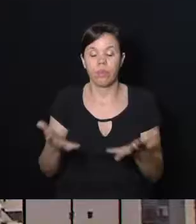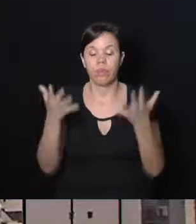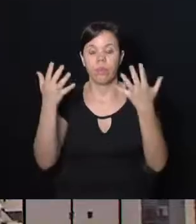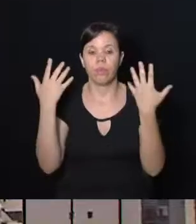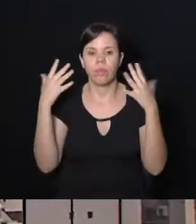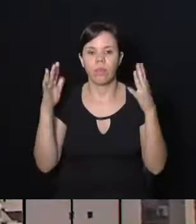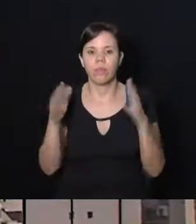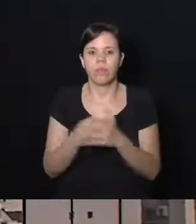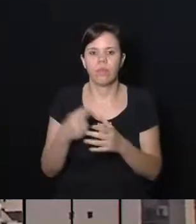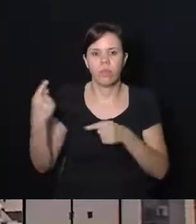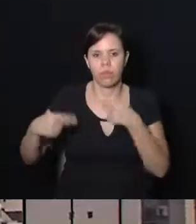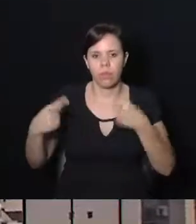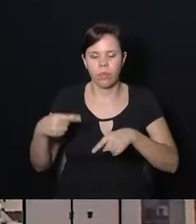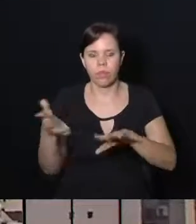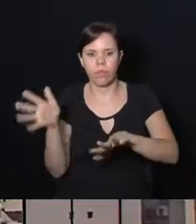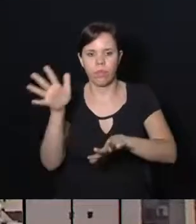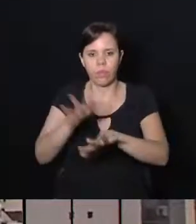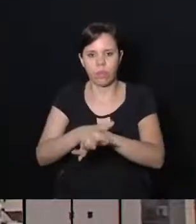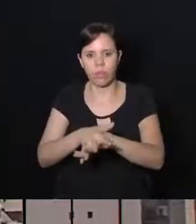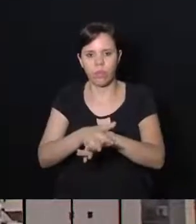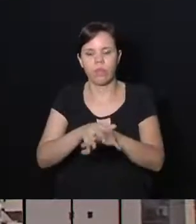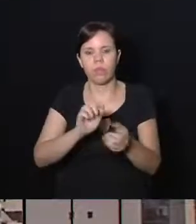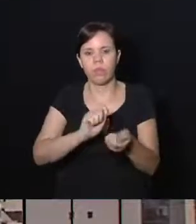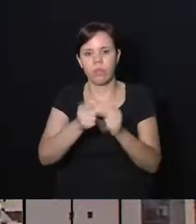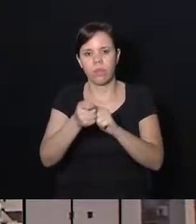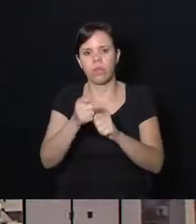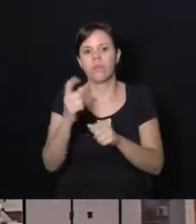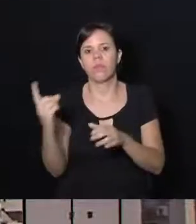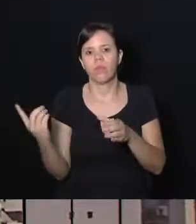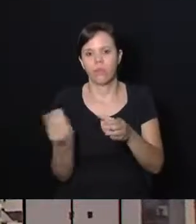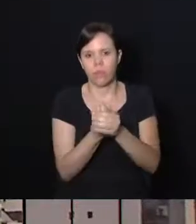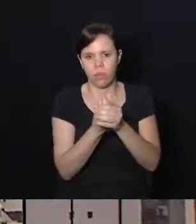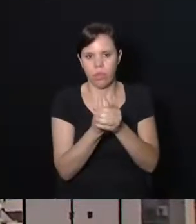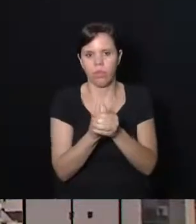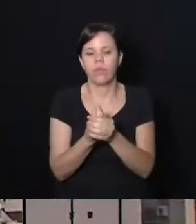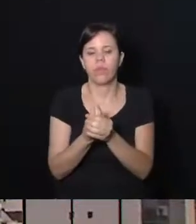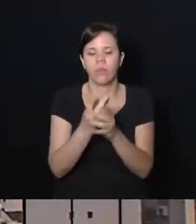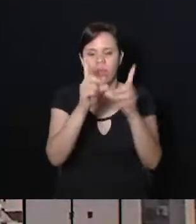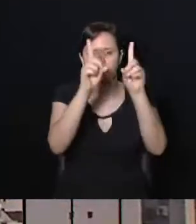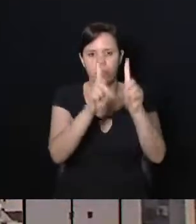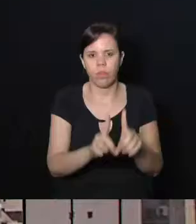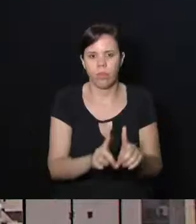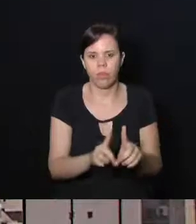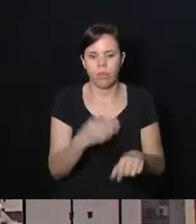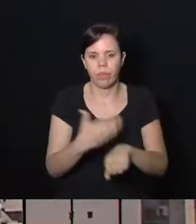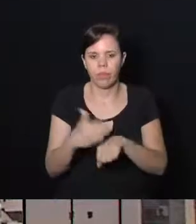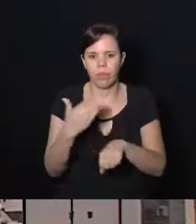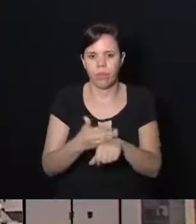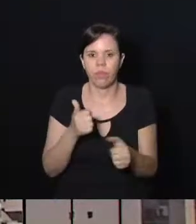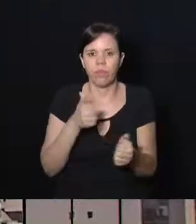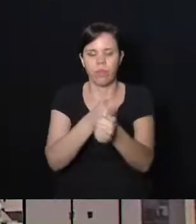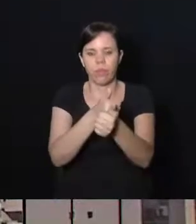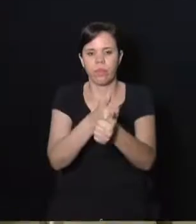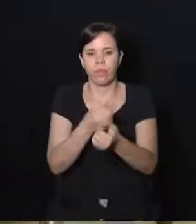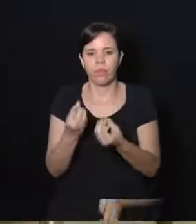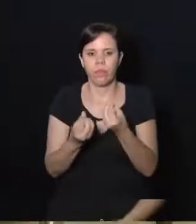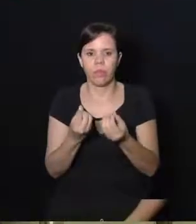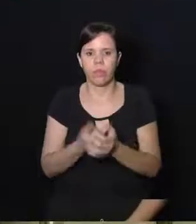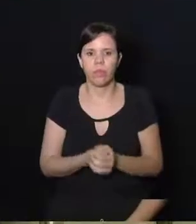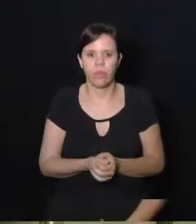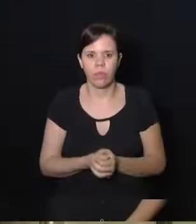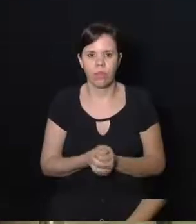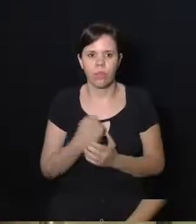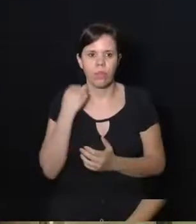evento para debater a inclusão e reabilitação de pessoas com deficiência na prática. Acompanhe como foi.